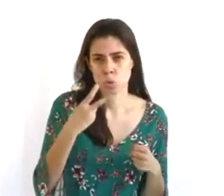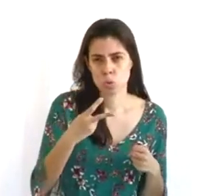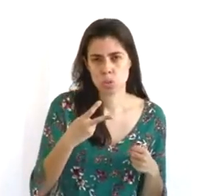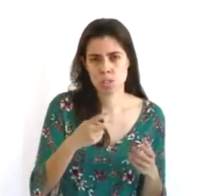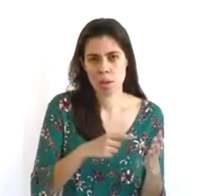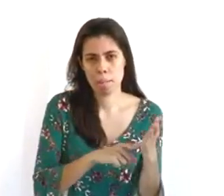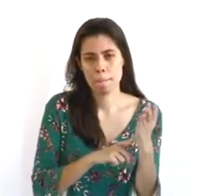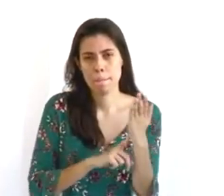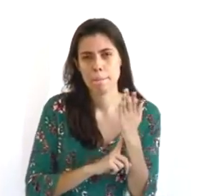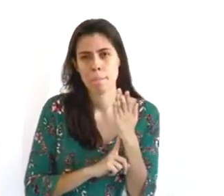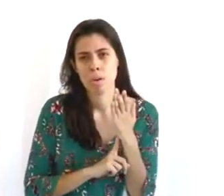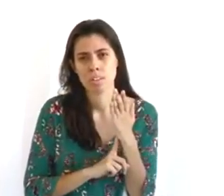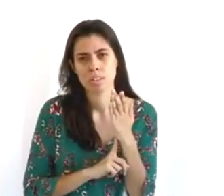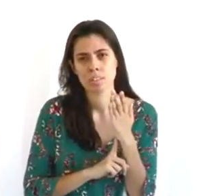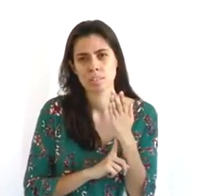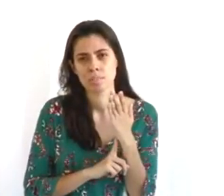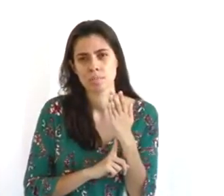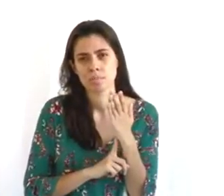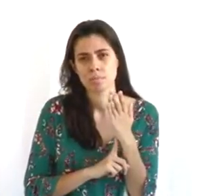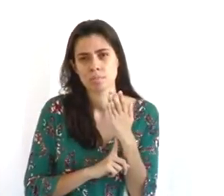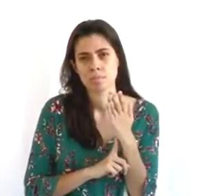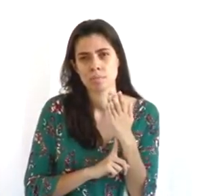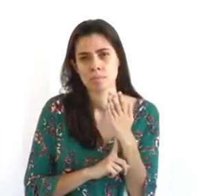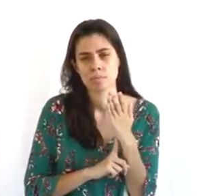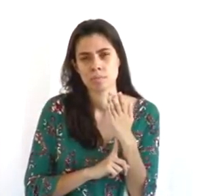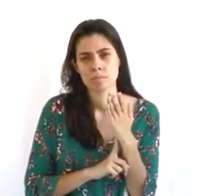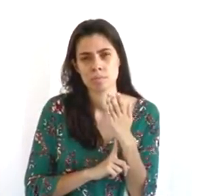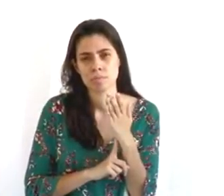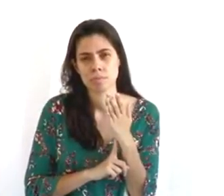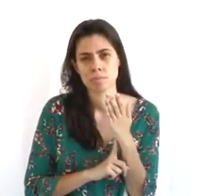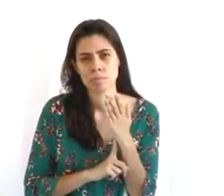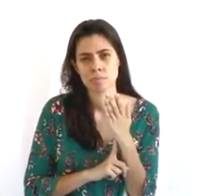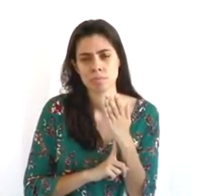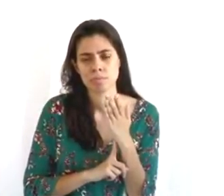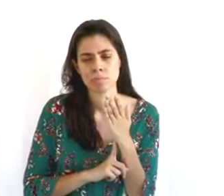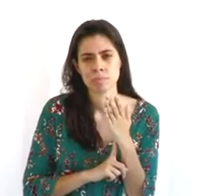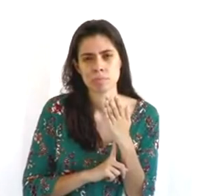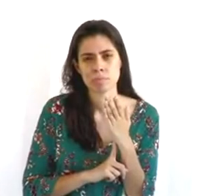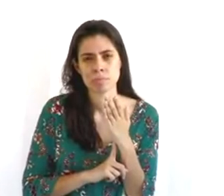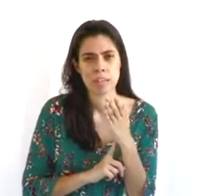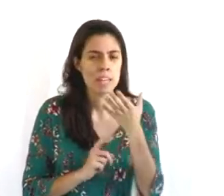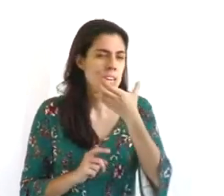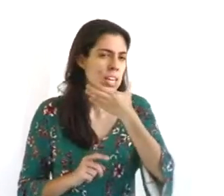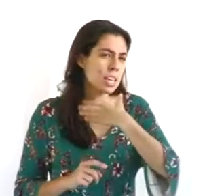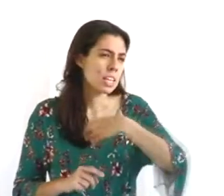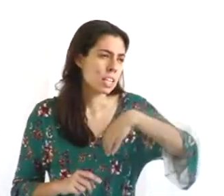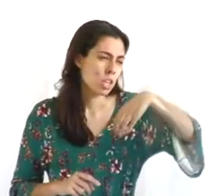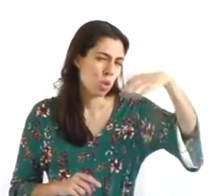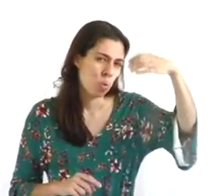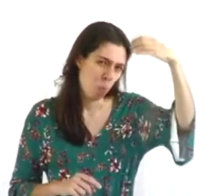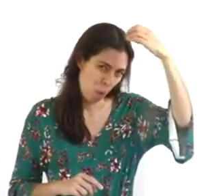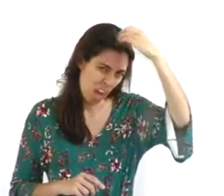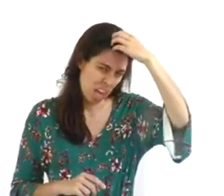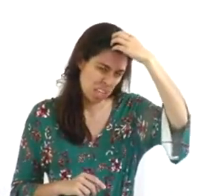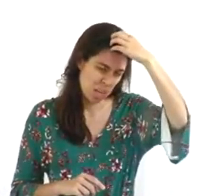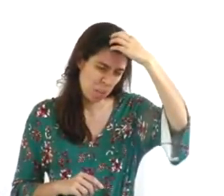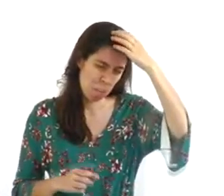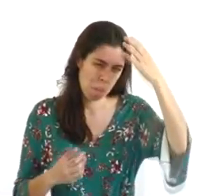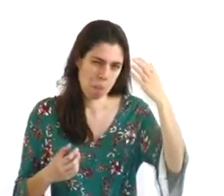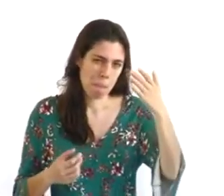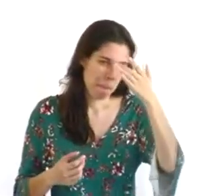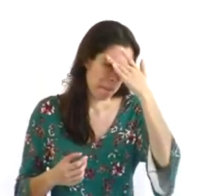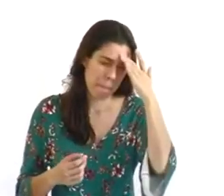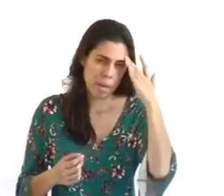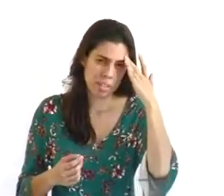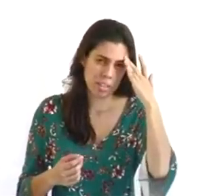os reis zombando de Deus. Os reis achando que estão acima do bem e do mal, que são os soberanos, com seus palácios, com seus